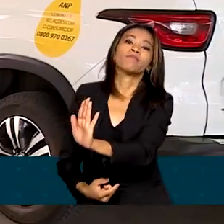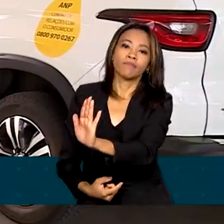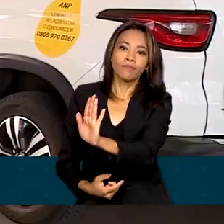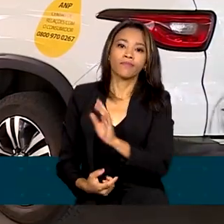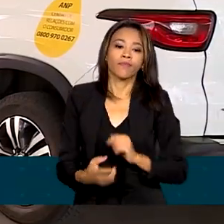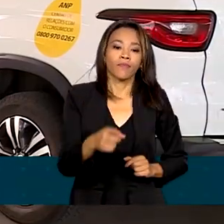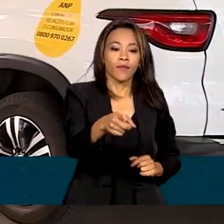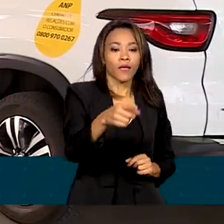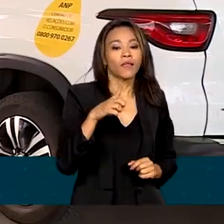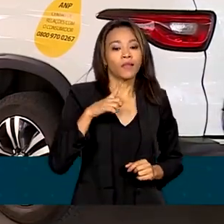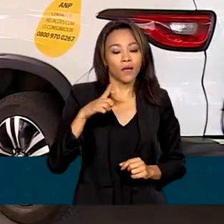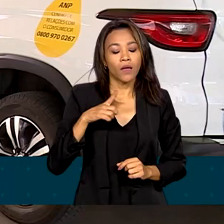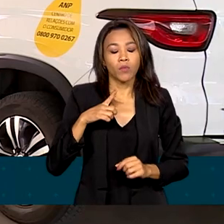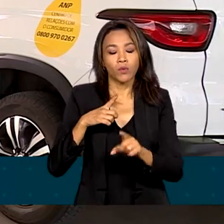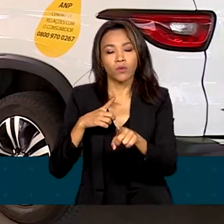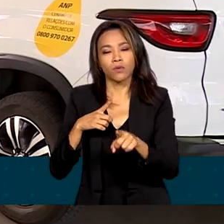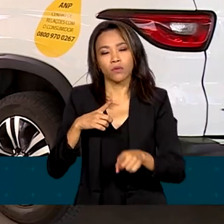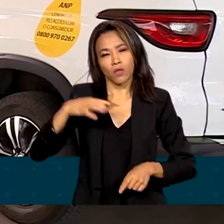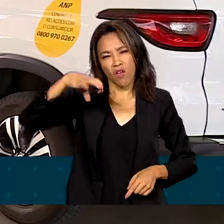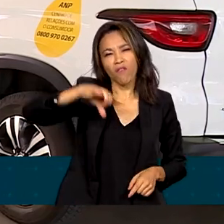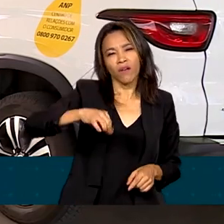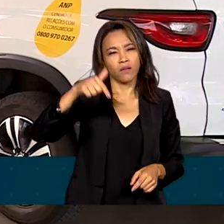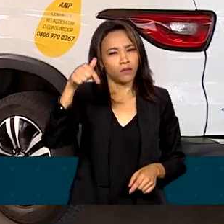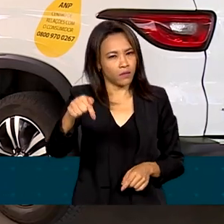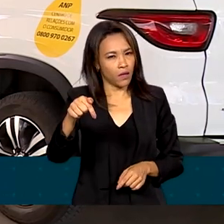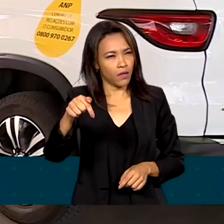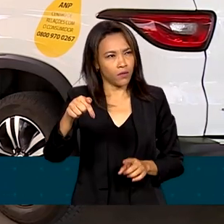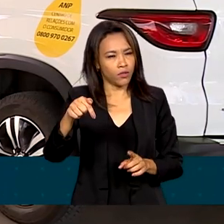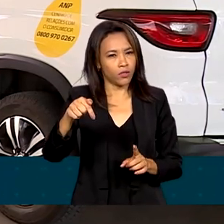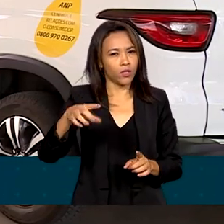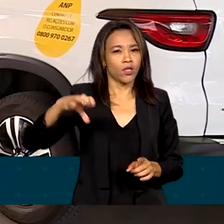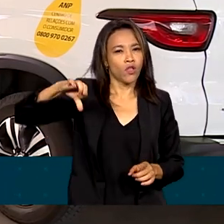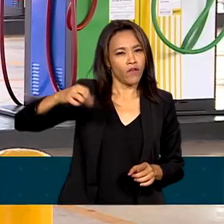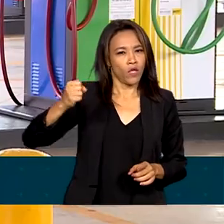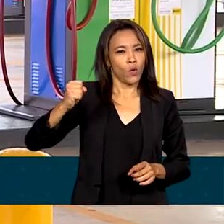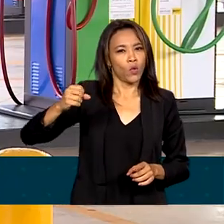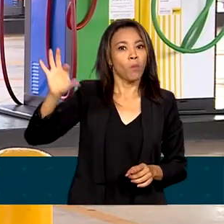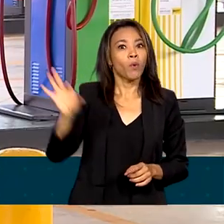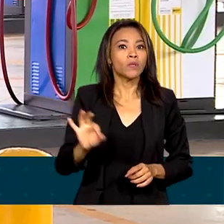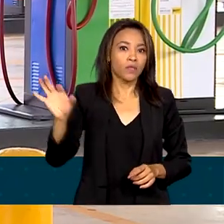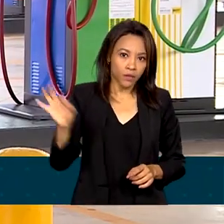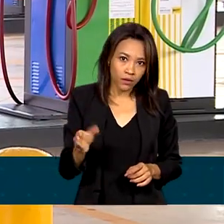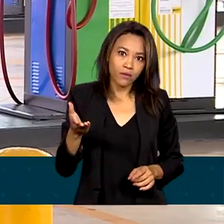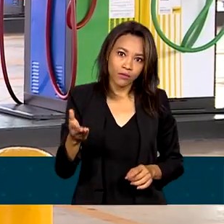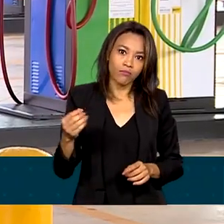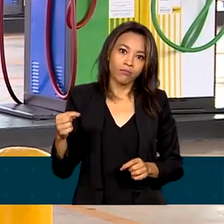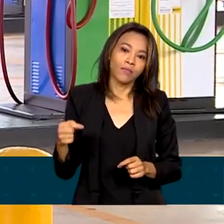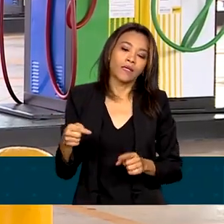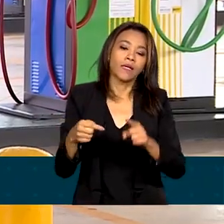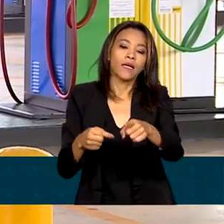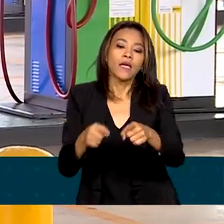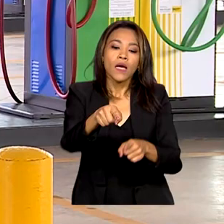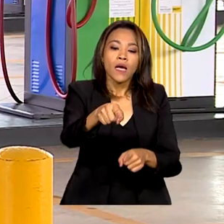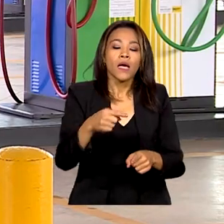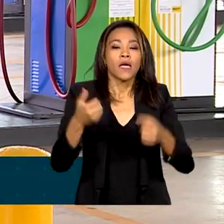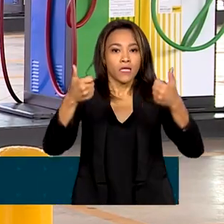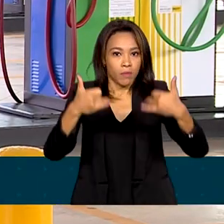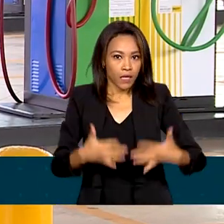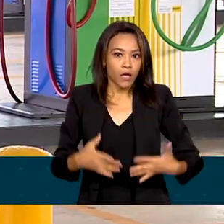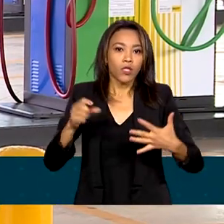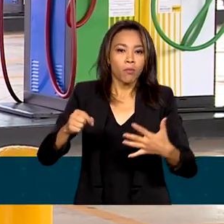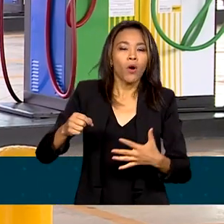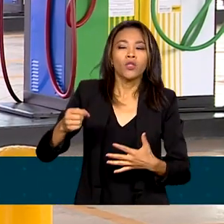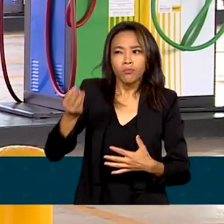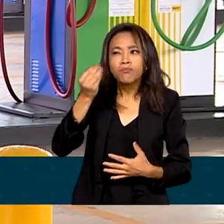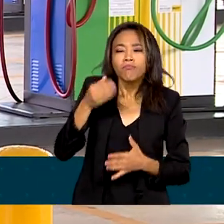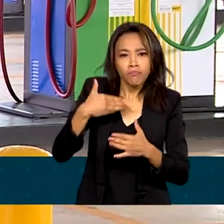de conformidade de cerca de 97 e 98%. O consumidor pode pedir que o posto faça os testes